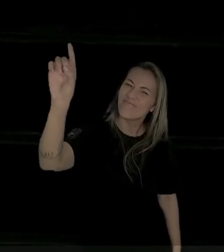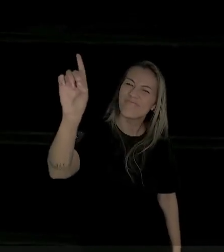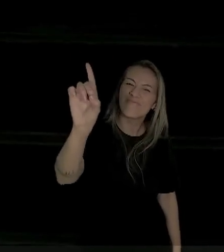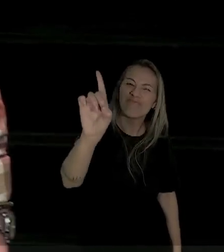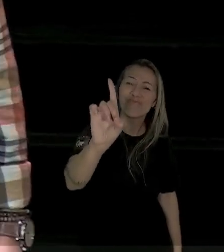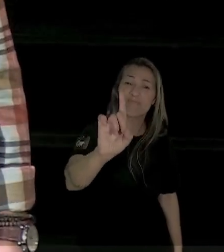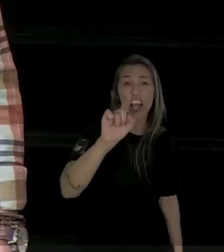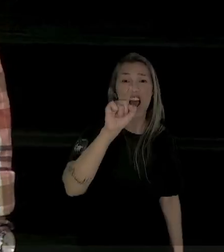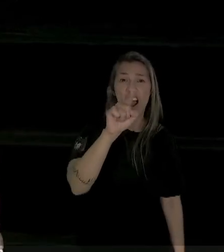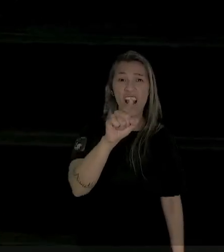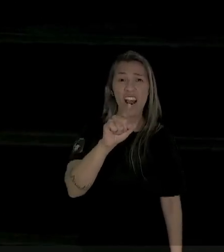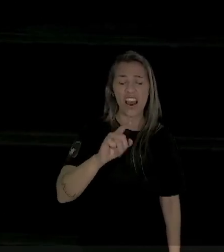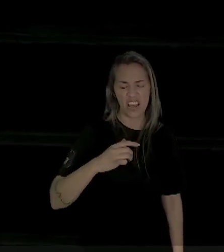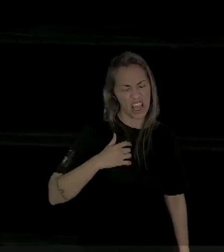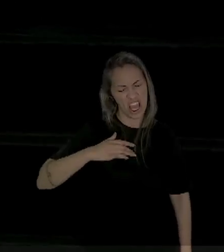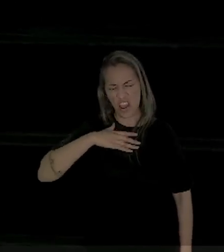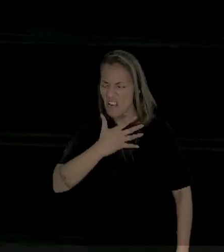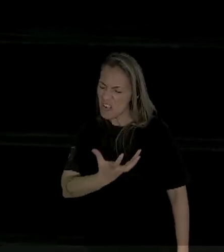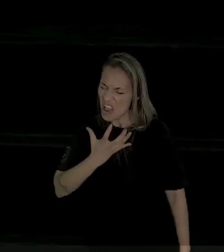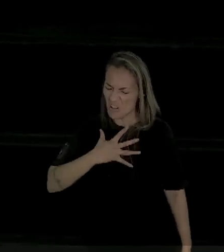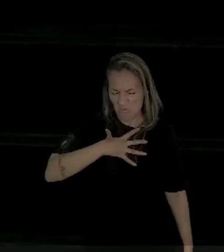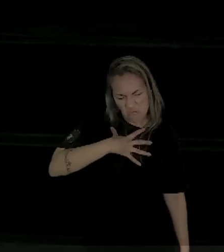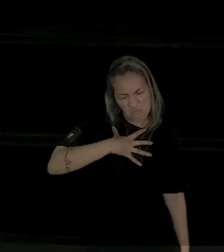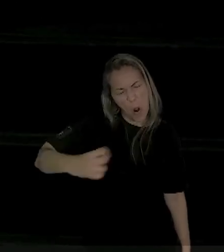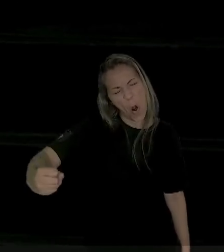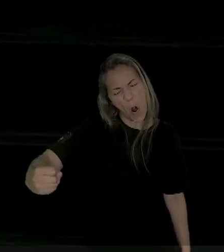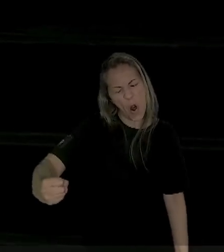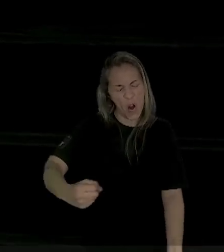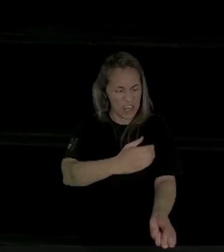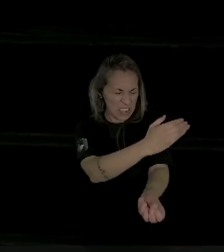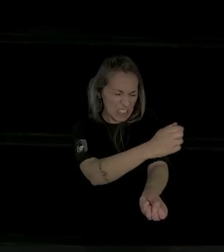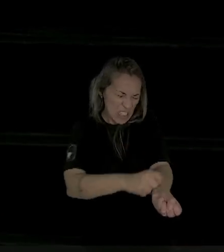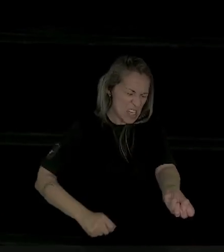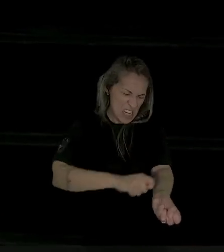os pulsos. Não toma esse chumbinho.